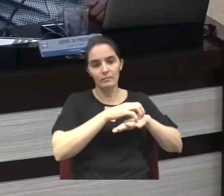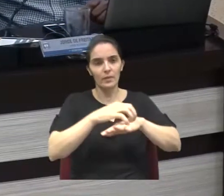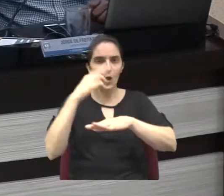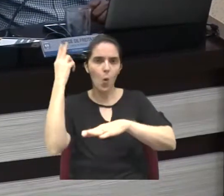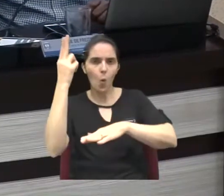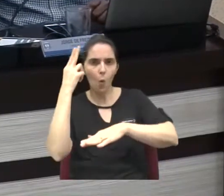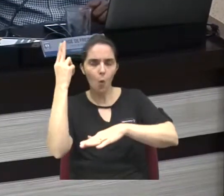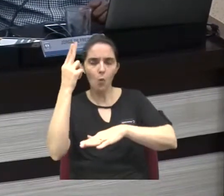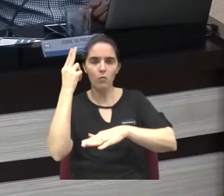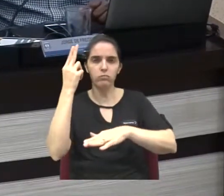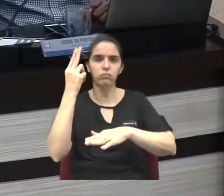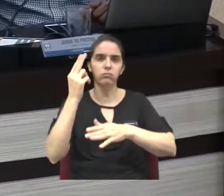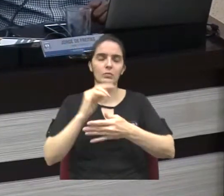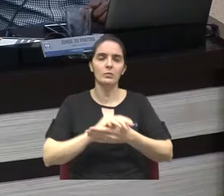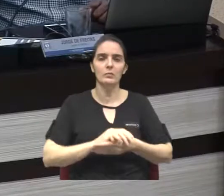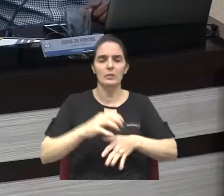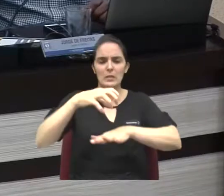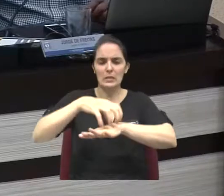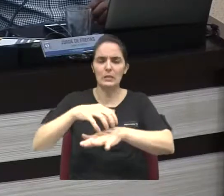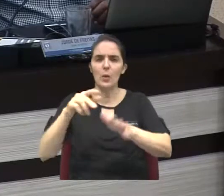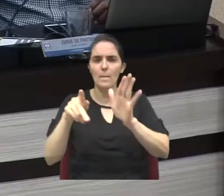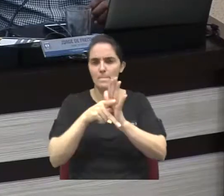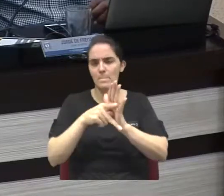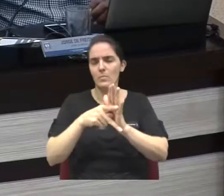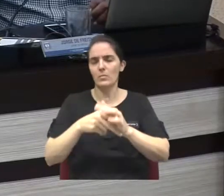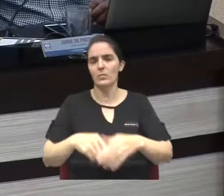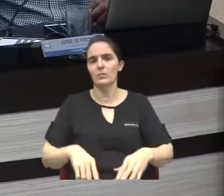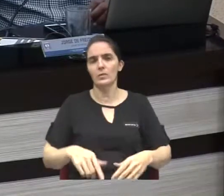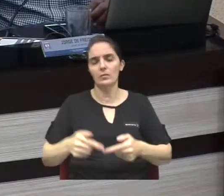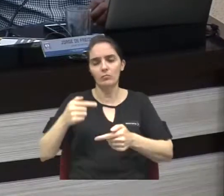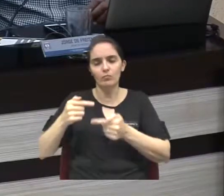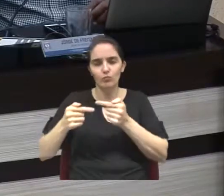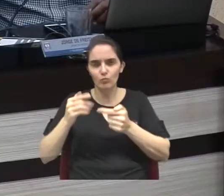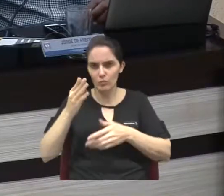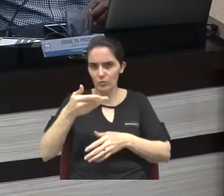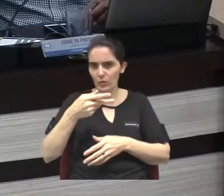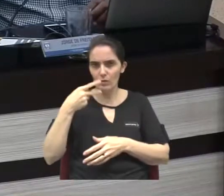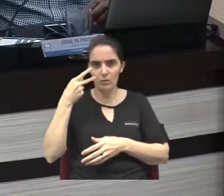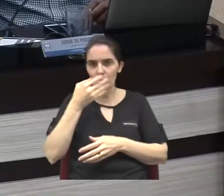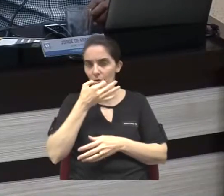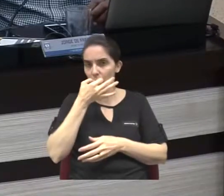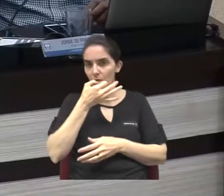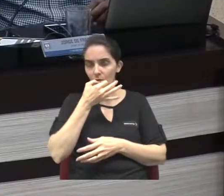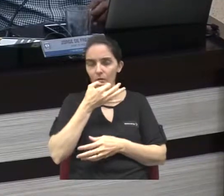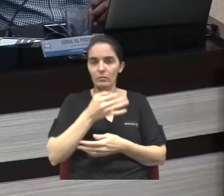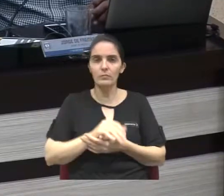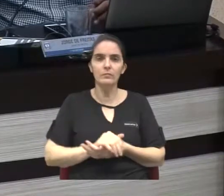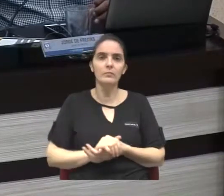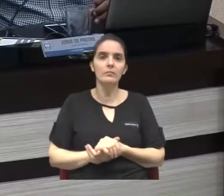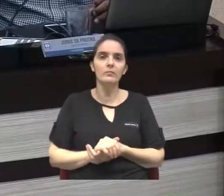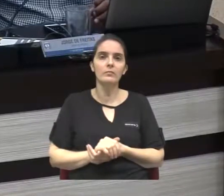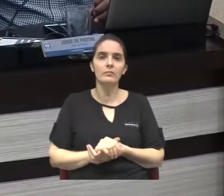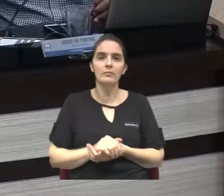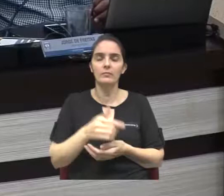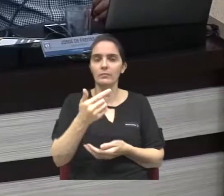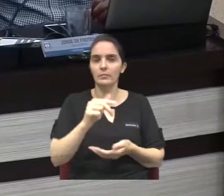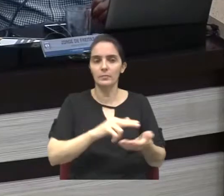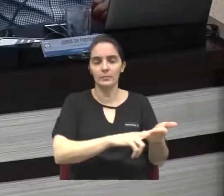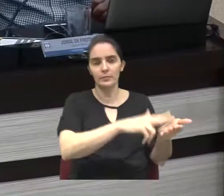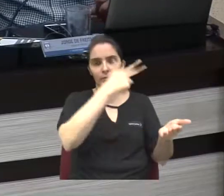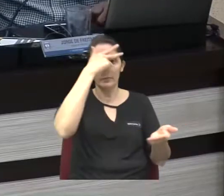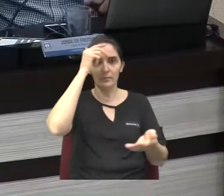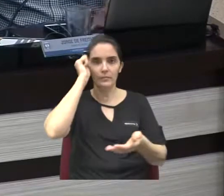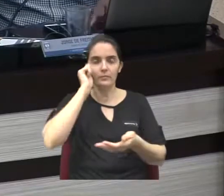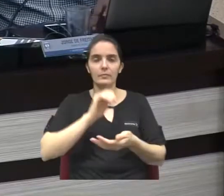vereador Marcelo Rossi. O requerimento 435 está em discussão, com o vereador deseja discutir o requerimento. O havendo, será encaminhado ao executivo.